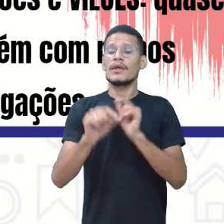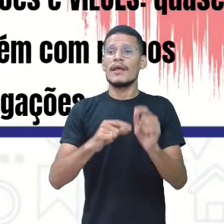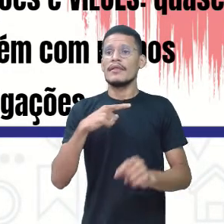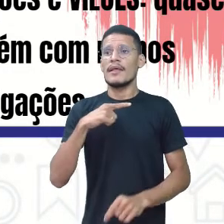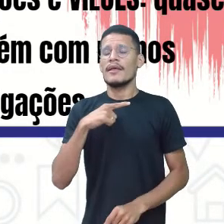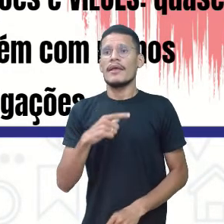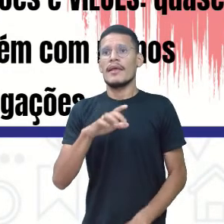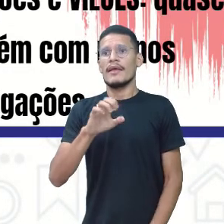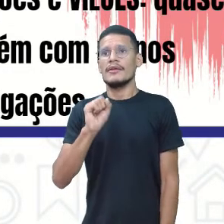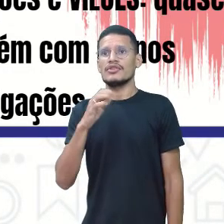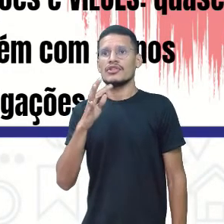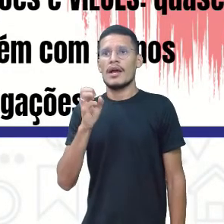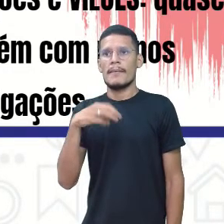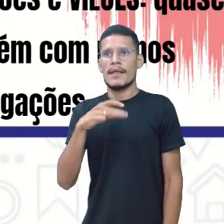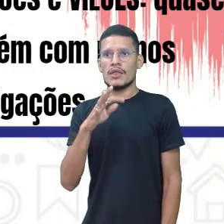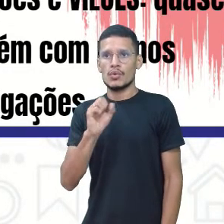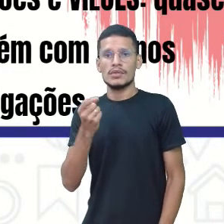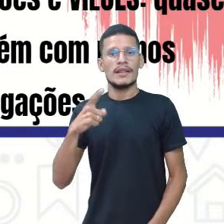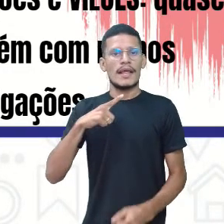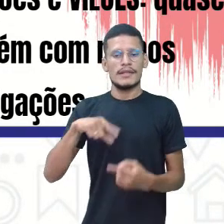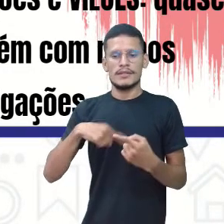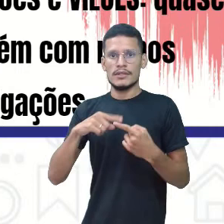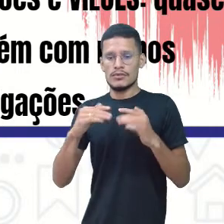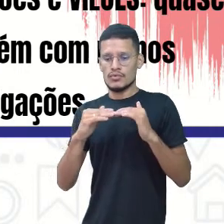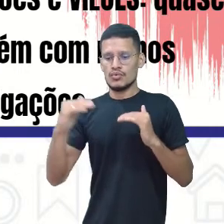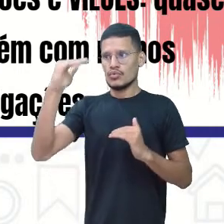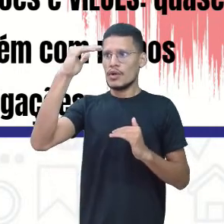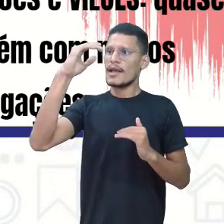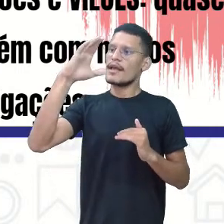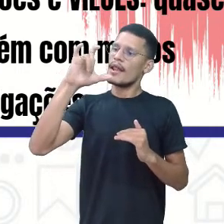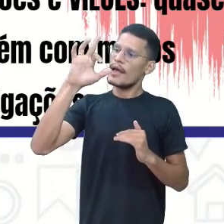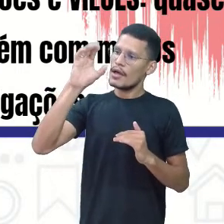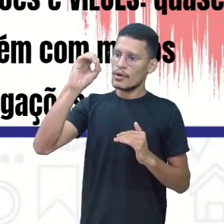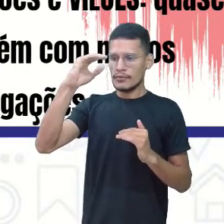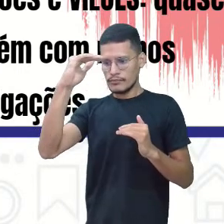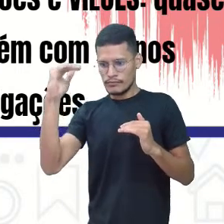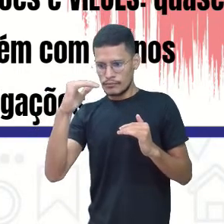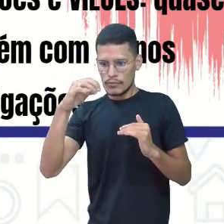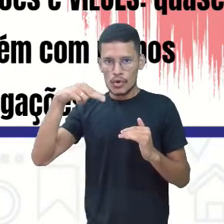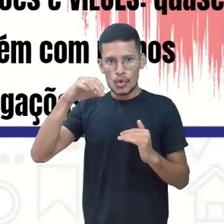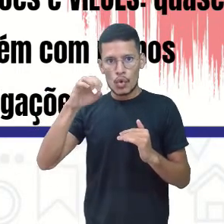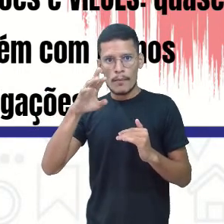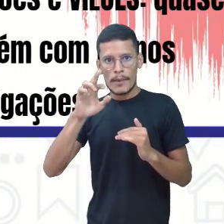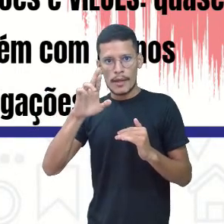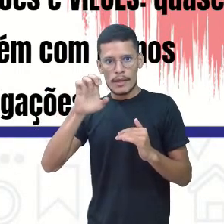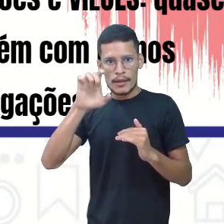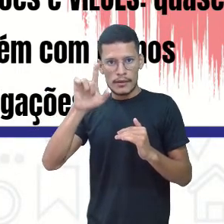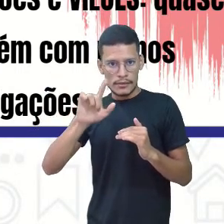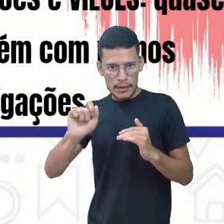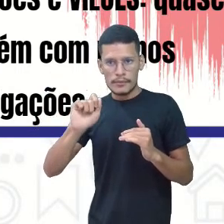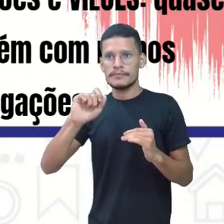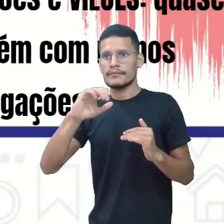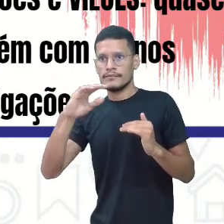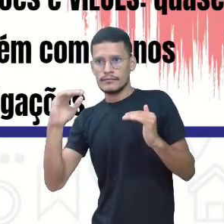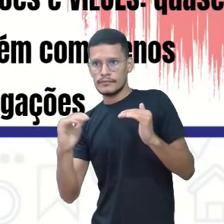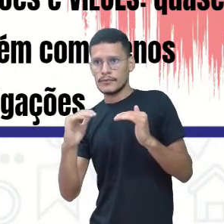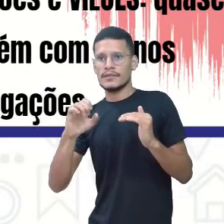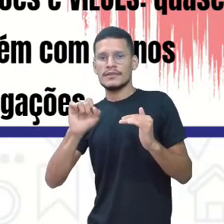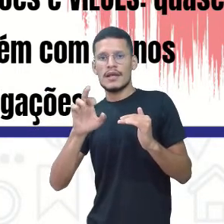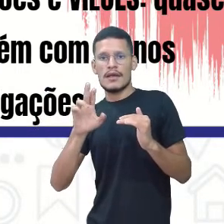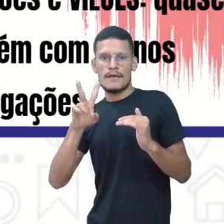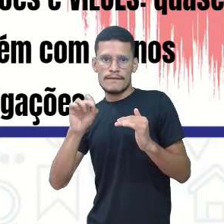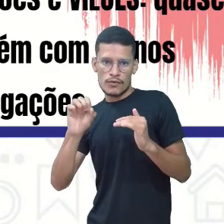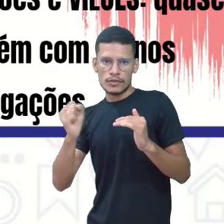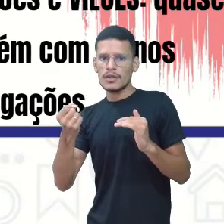dos estamentos, né? No topo lá o clero, né? A nobreza e os servos. A gente falou disso na aula passada, não vou me deter muito